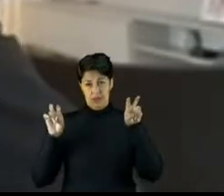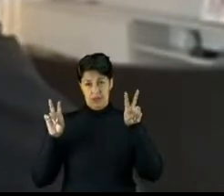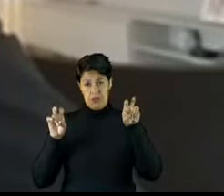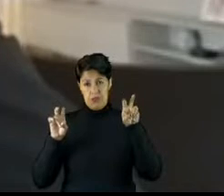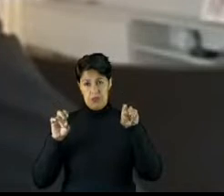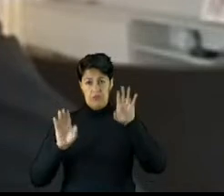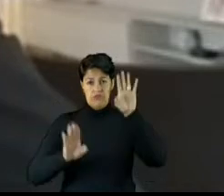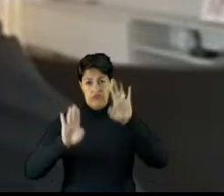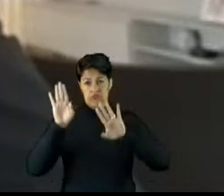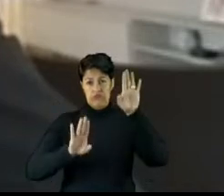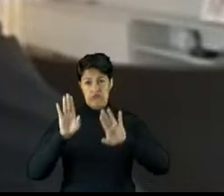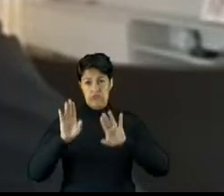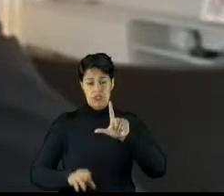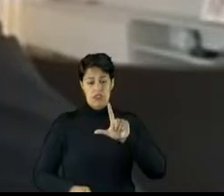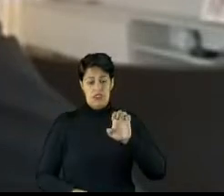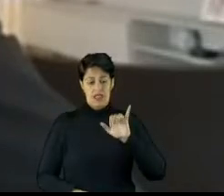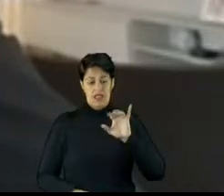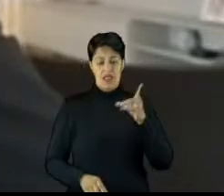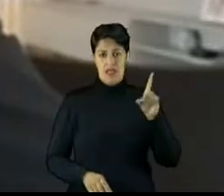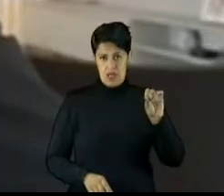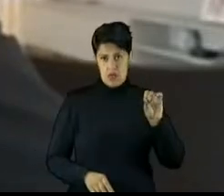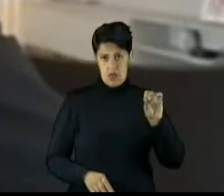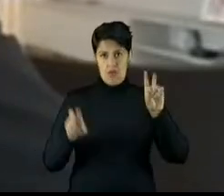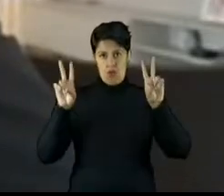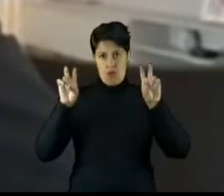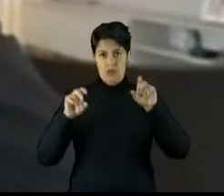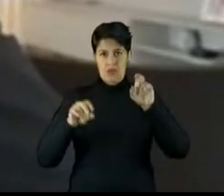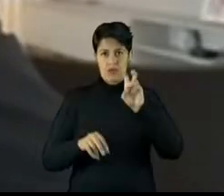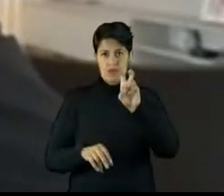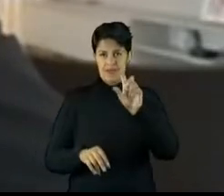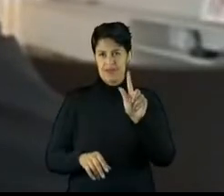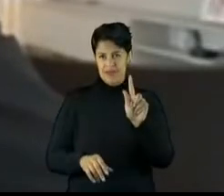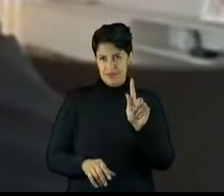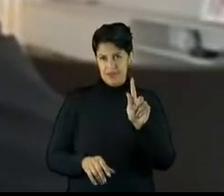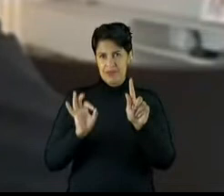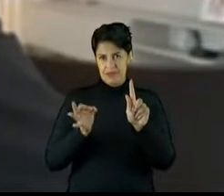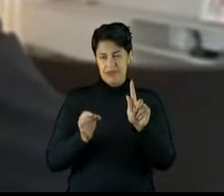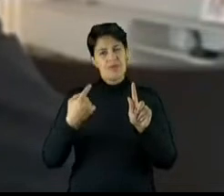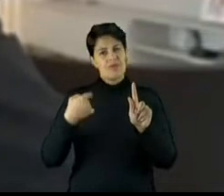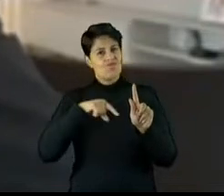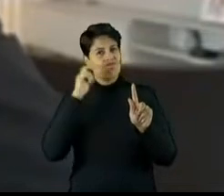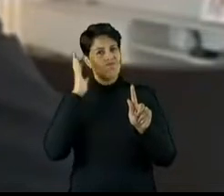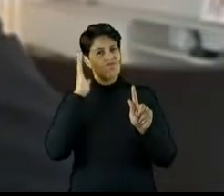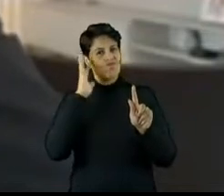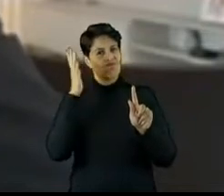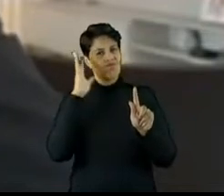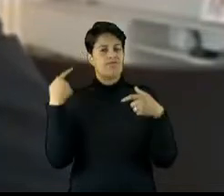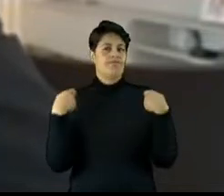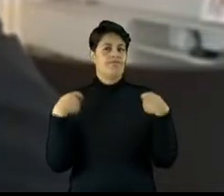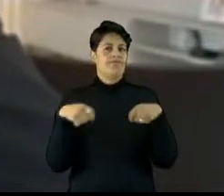absolutamente qualquer comentário a fazer sobre o calendário que está sendo apresentado pelo eminente ministro Raimundo